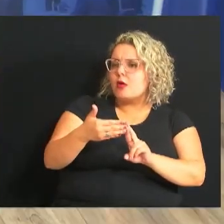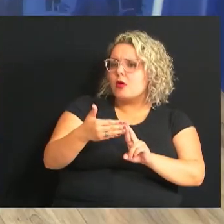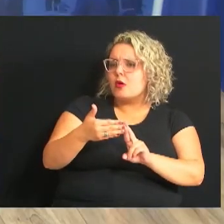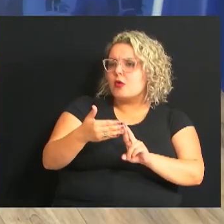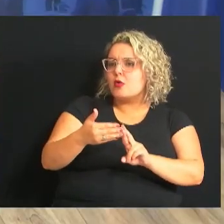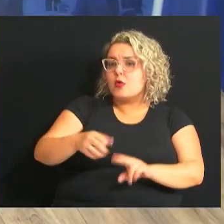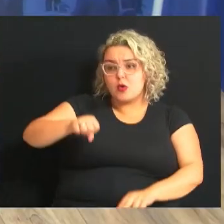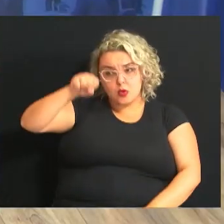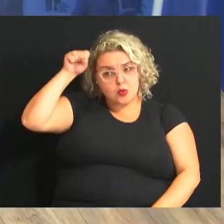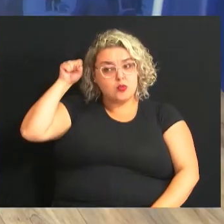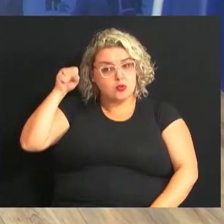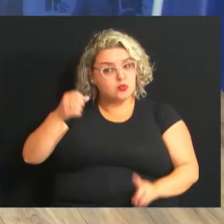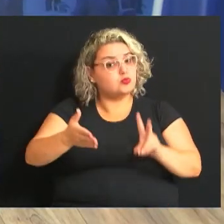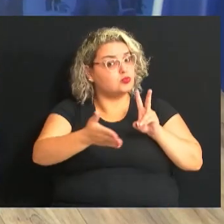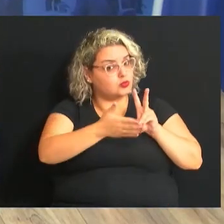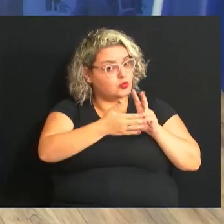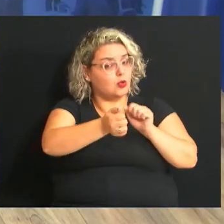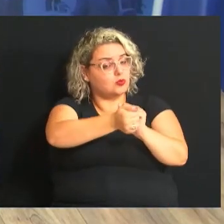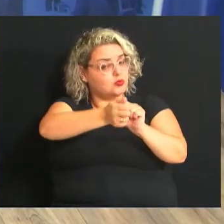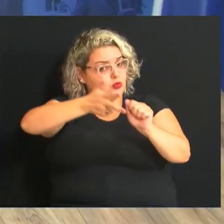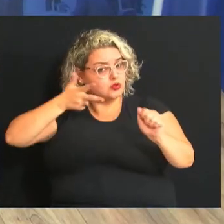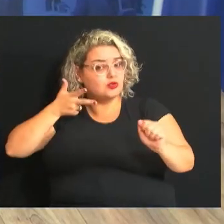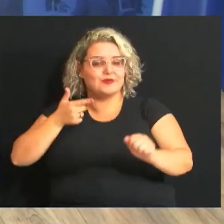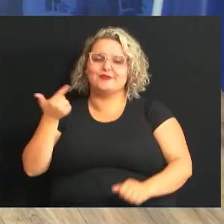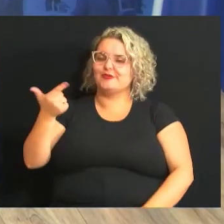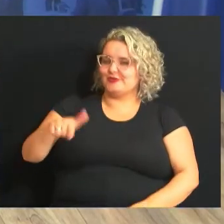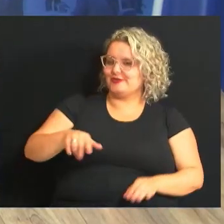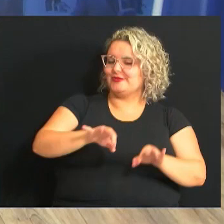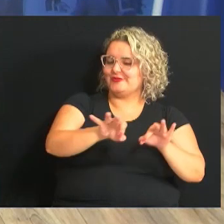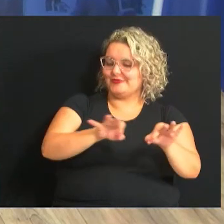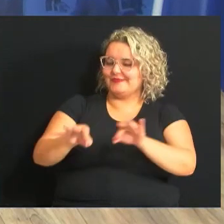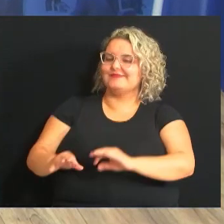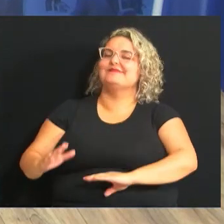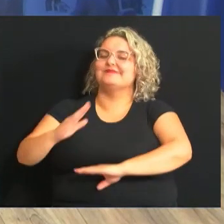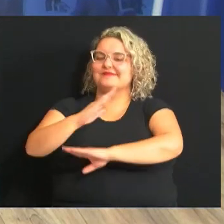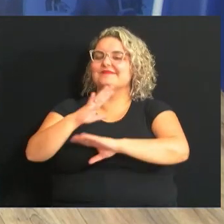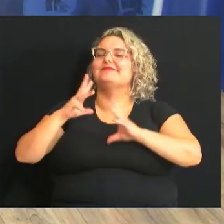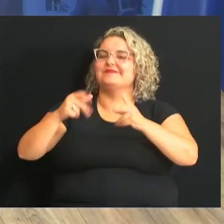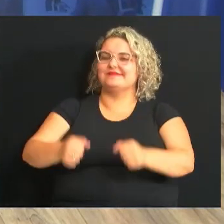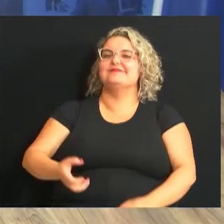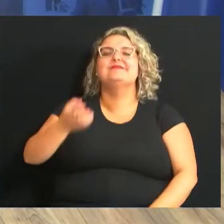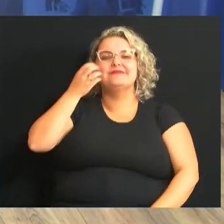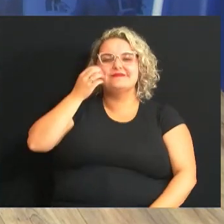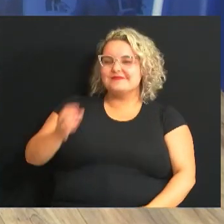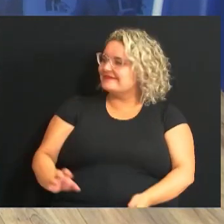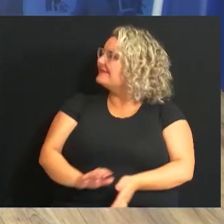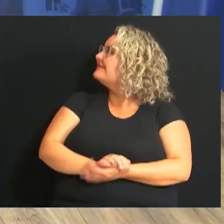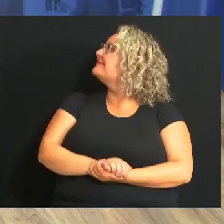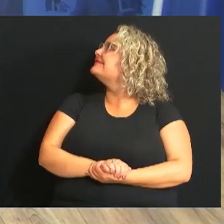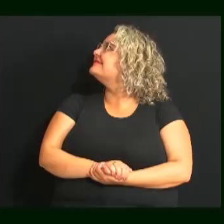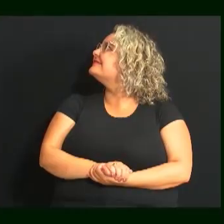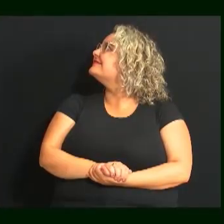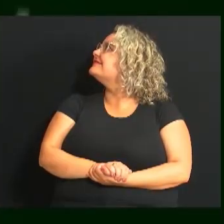indígena. Então, continue acompanhando o nosso Câmara Total, agora com o André Aranha.